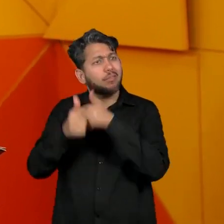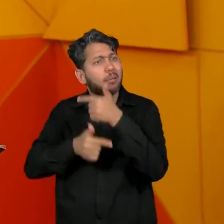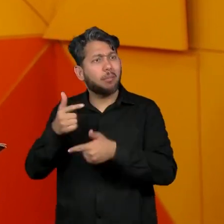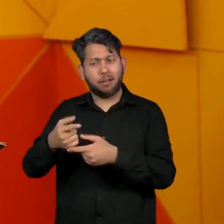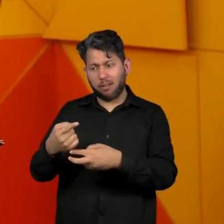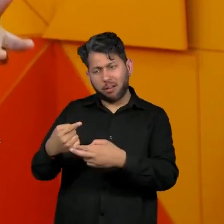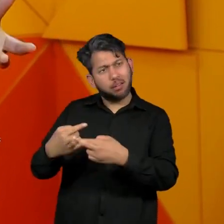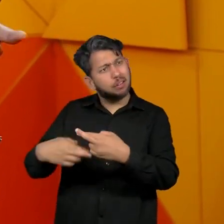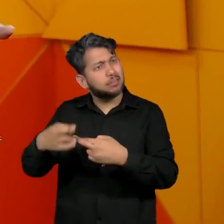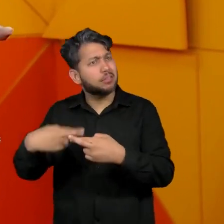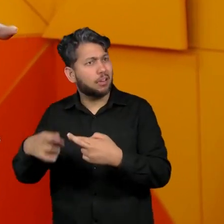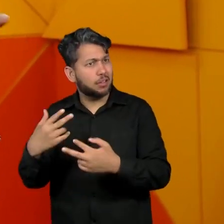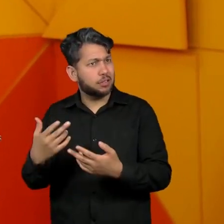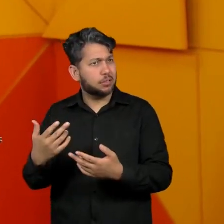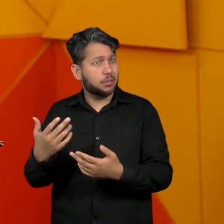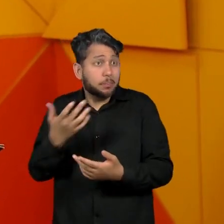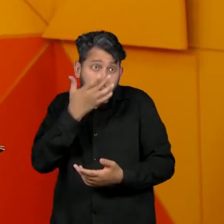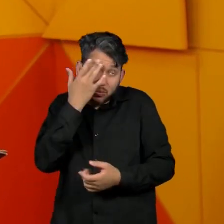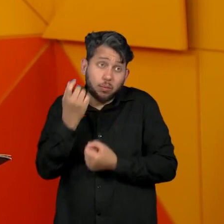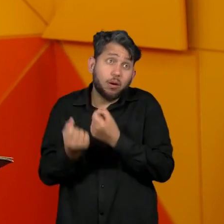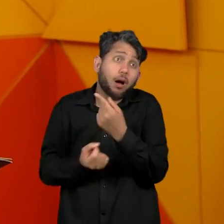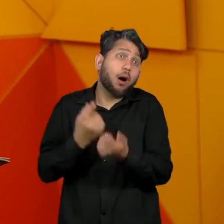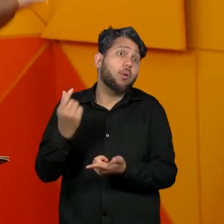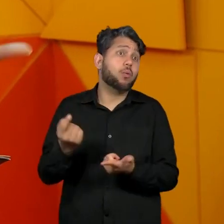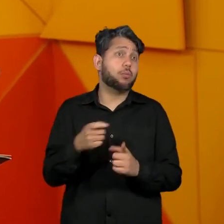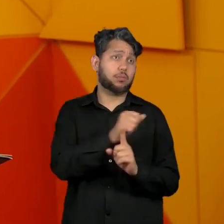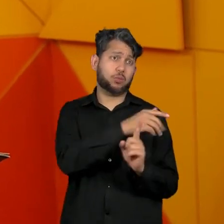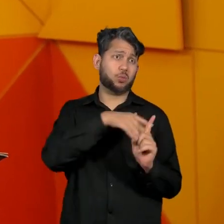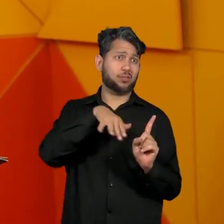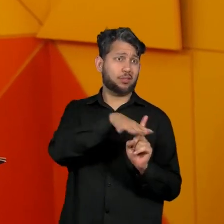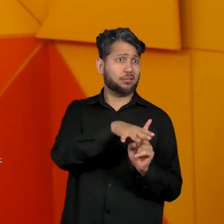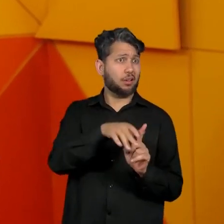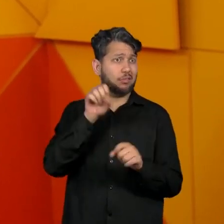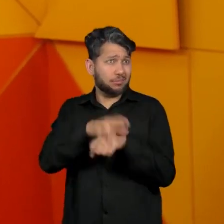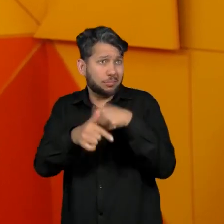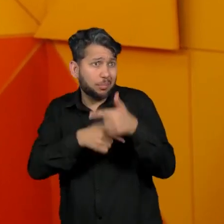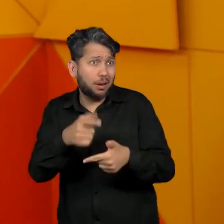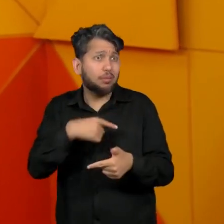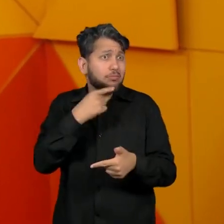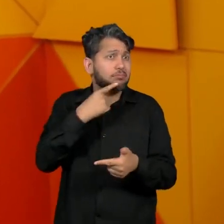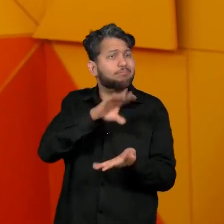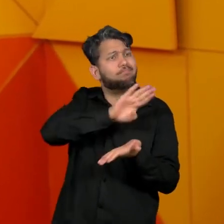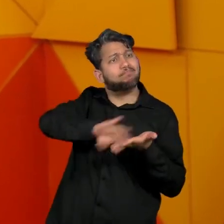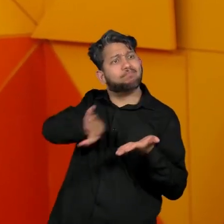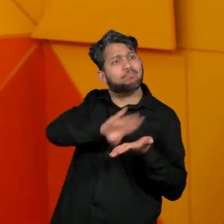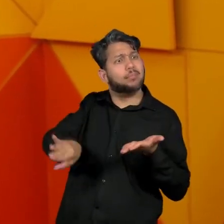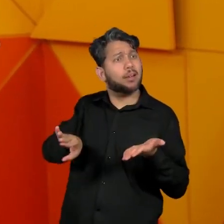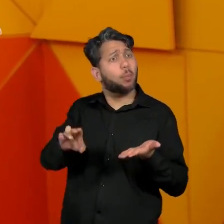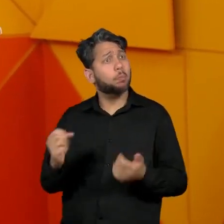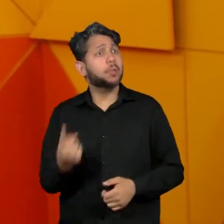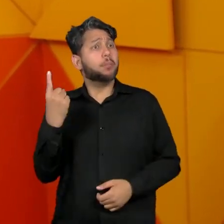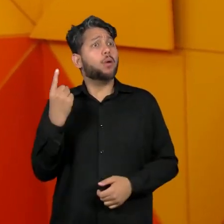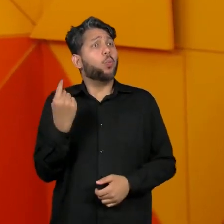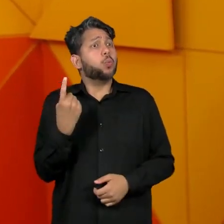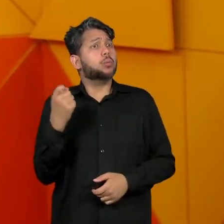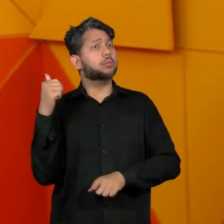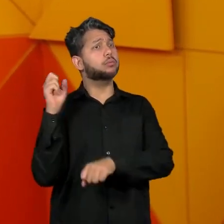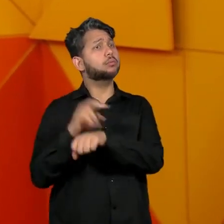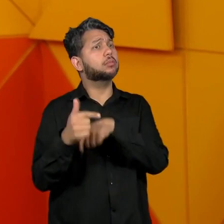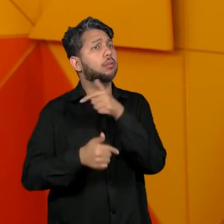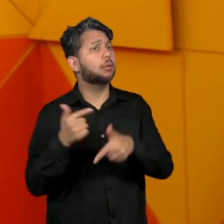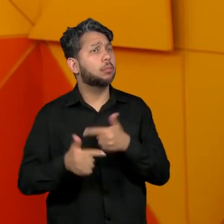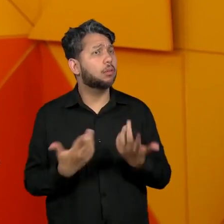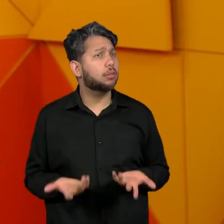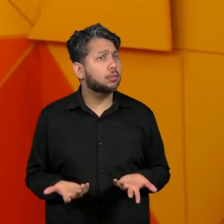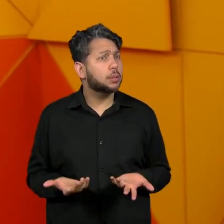a primeira opção de trabalho para pessoas que foram excluídas, né, desse mercado formal de trabalho. O